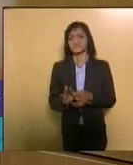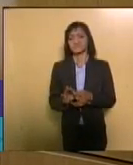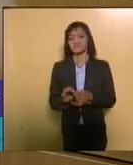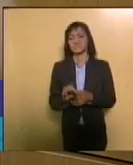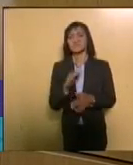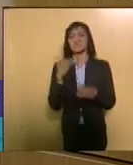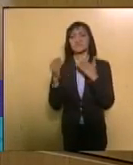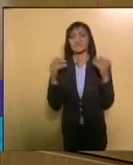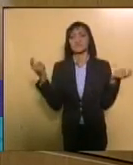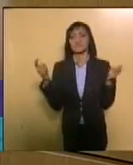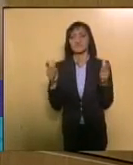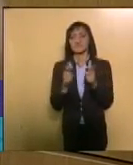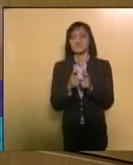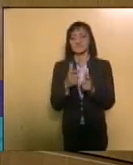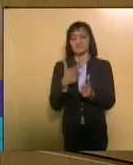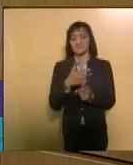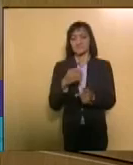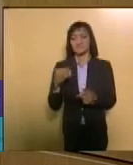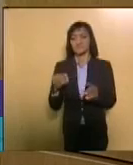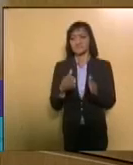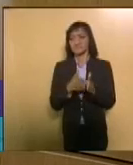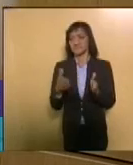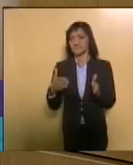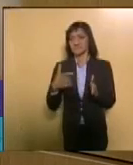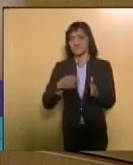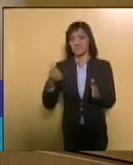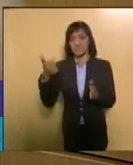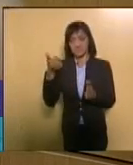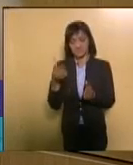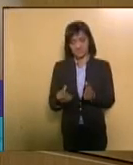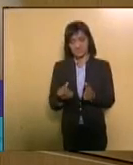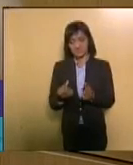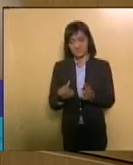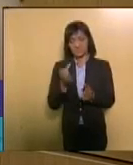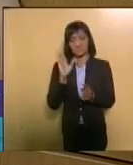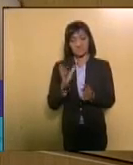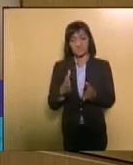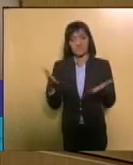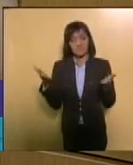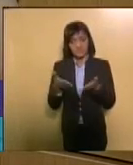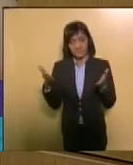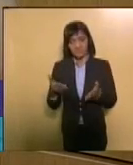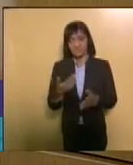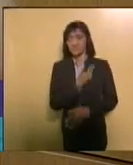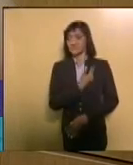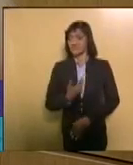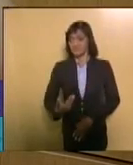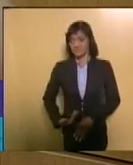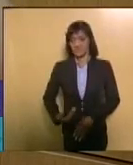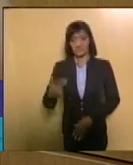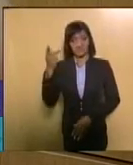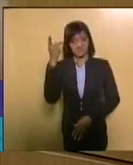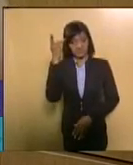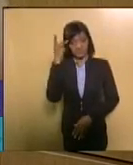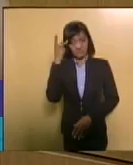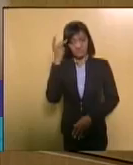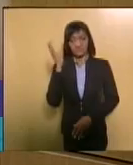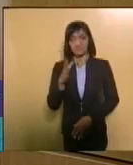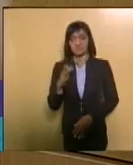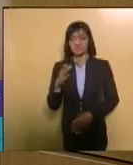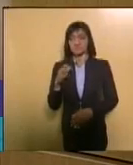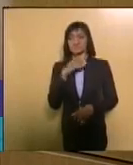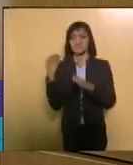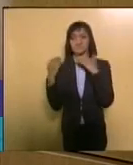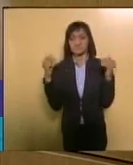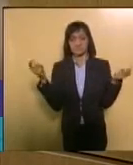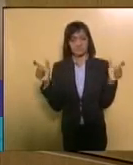e 2016 e enfim é a grande bandeira do Governo de São Paulo é a redução dos homicídios